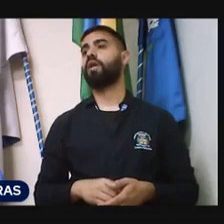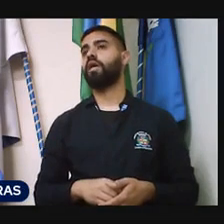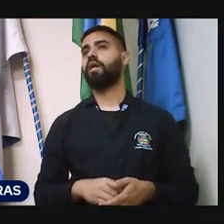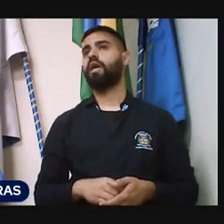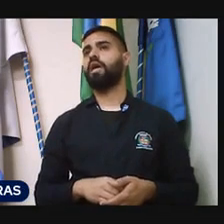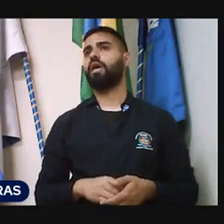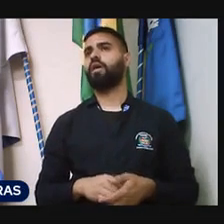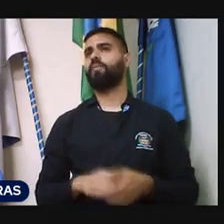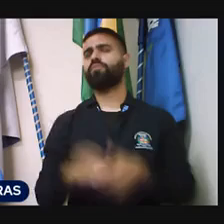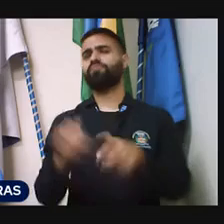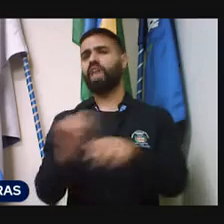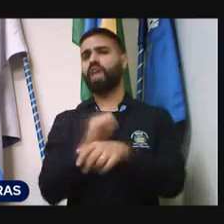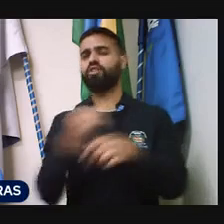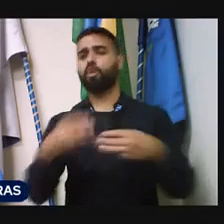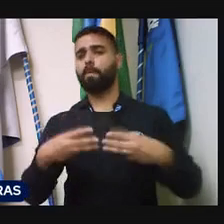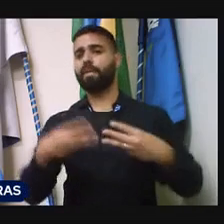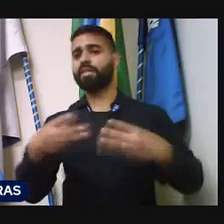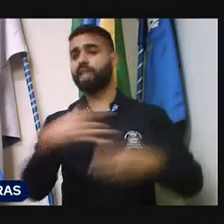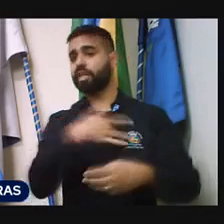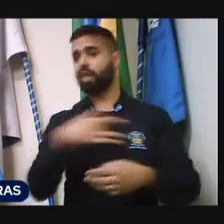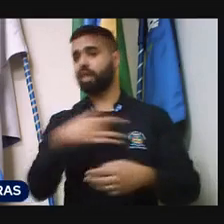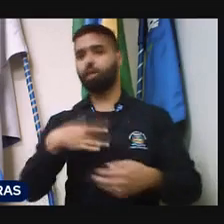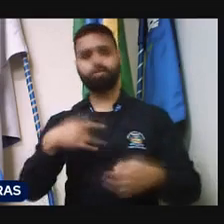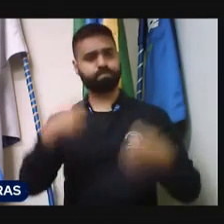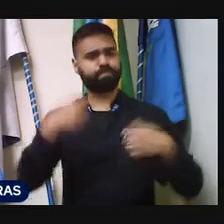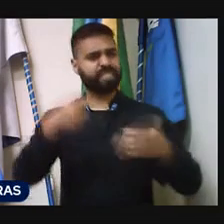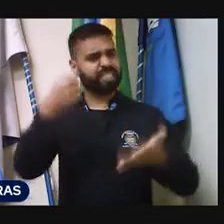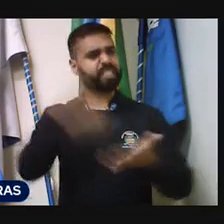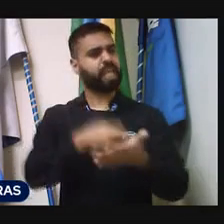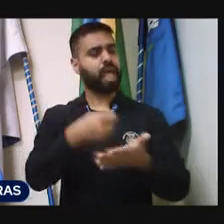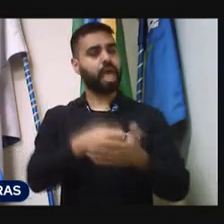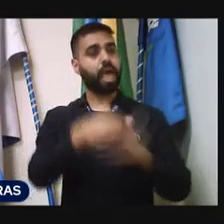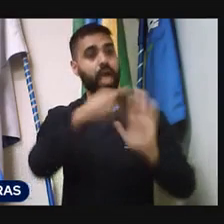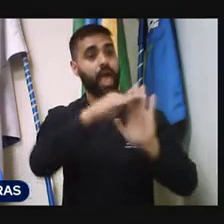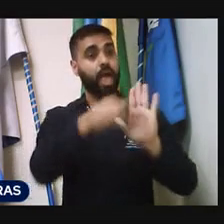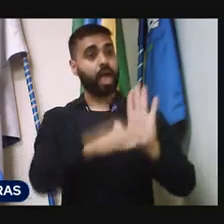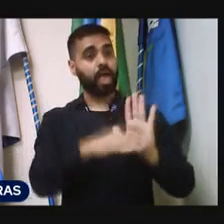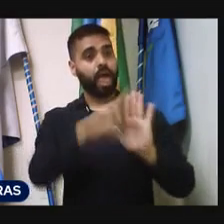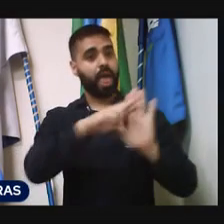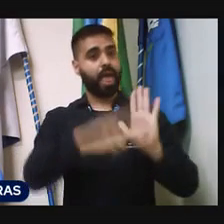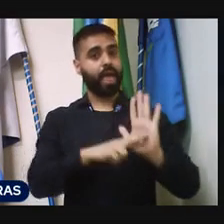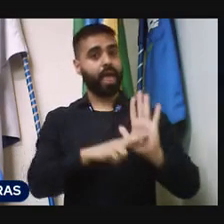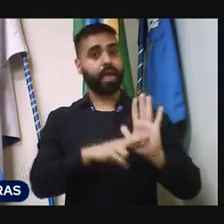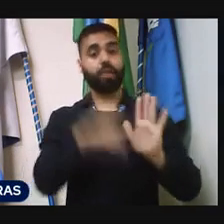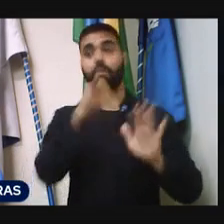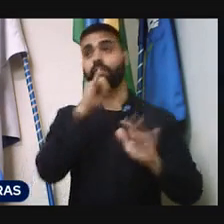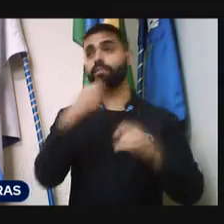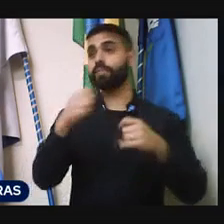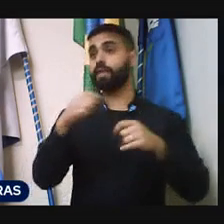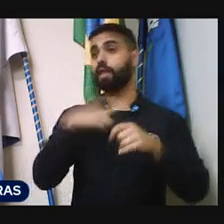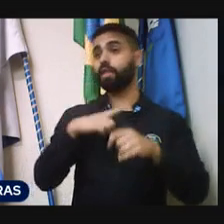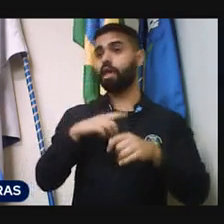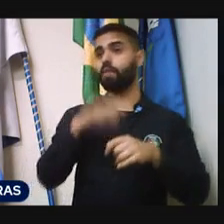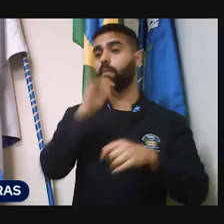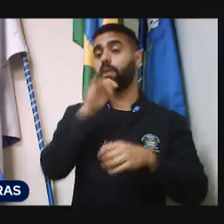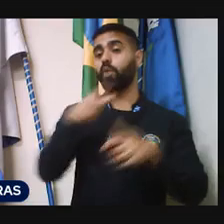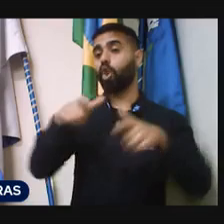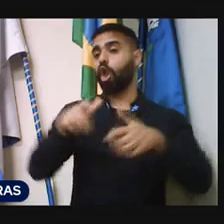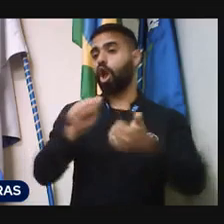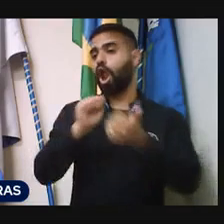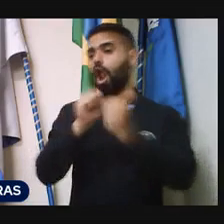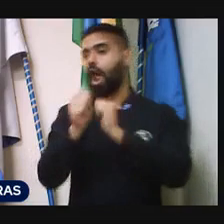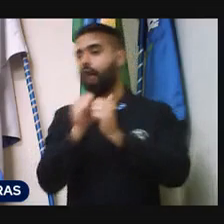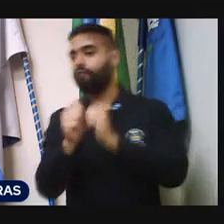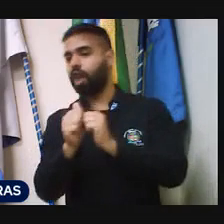exige a obrigatoriedade Você tem uma lavanderia adequada Bom